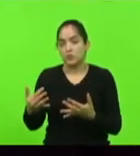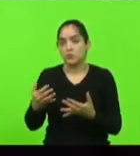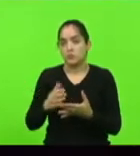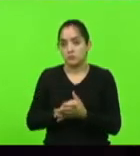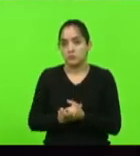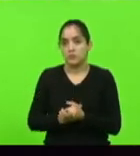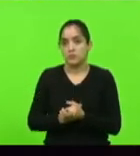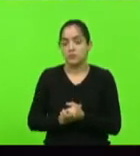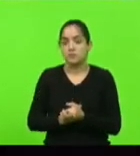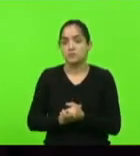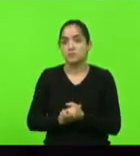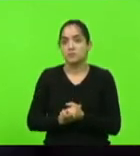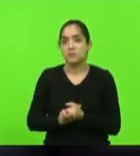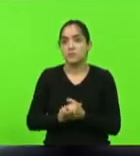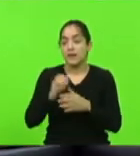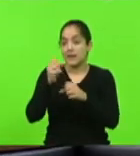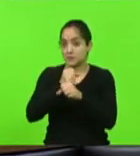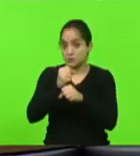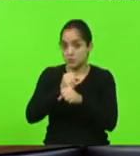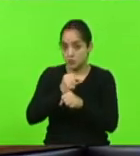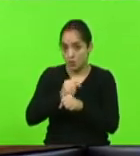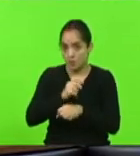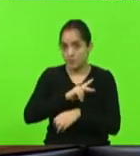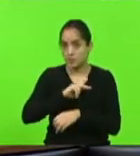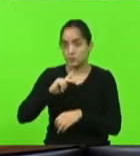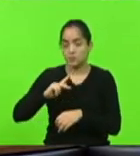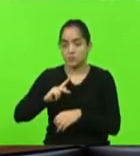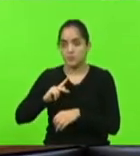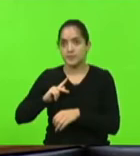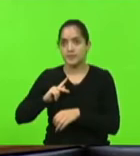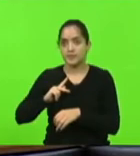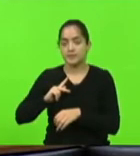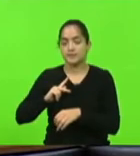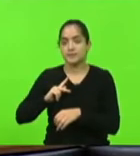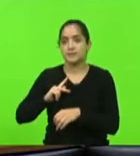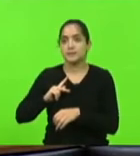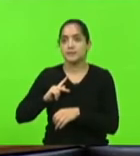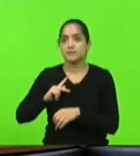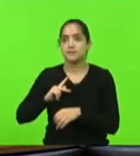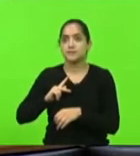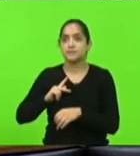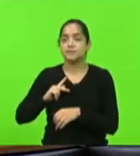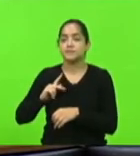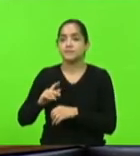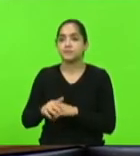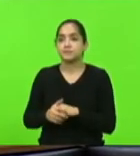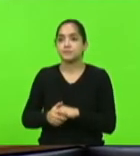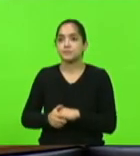Ivan Nates. As obras públicas, deputado Cobalcini, deputado Ivan,